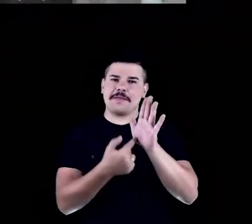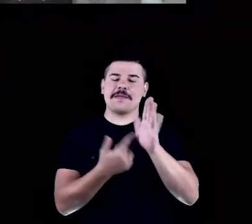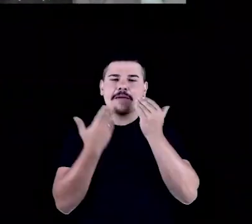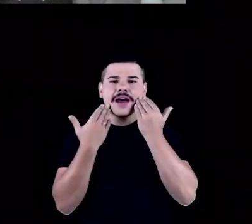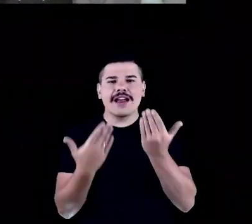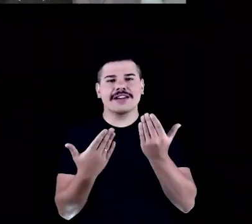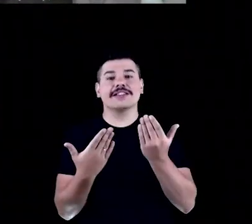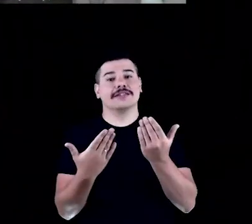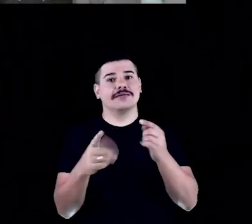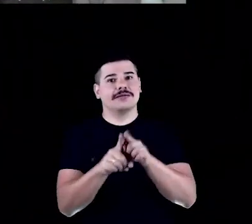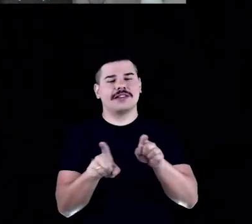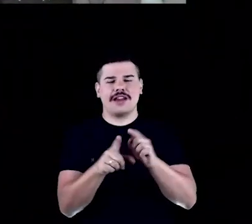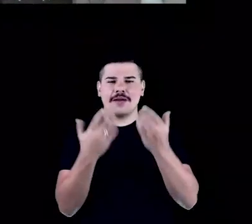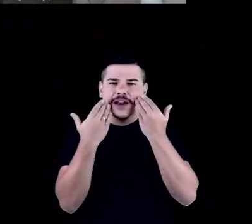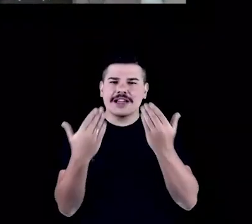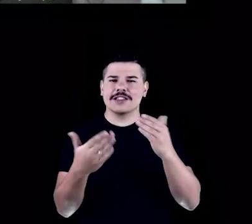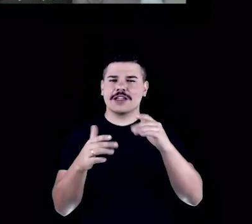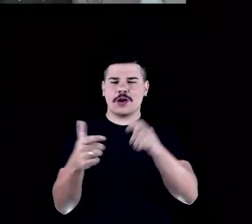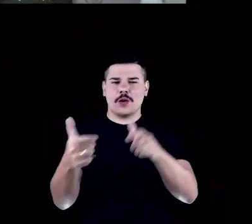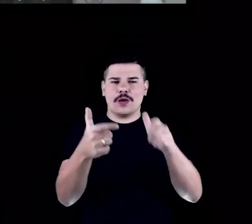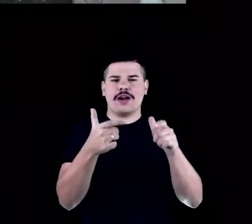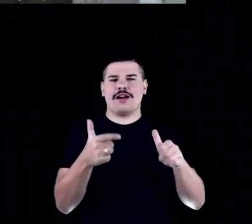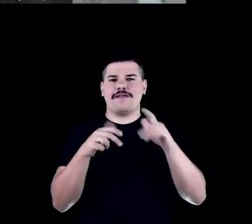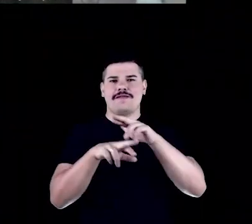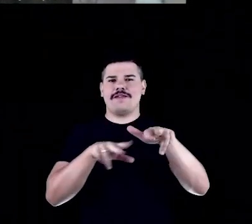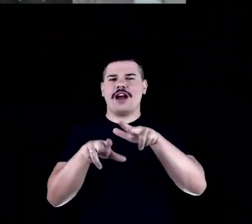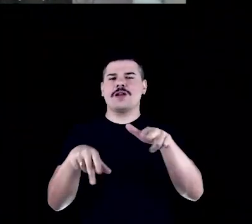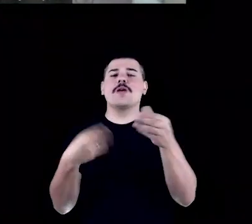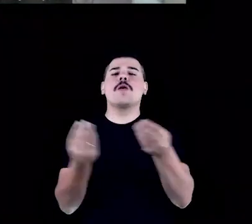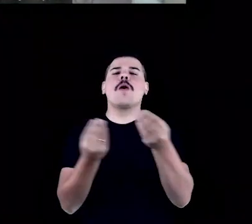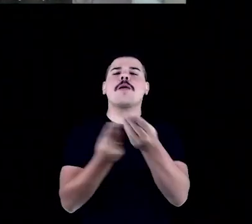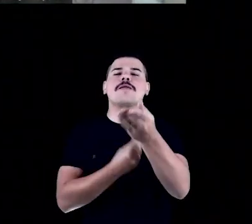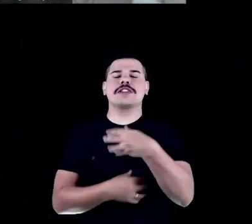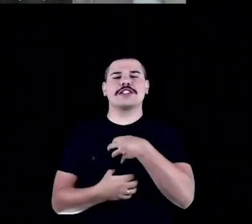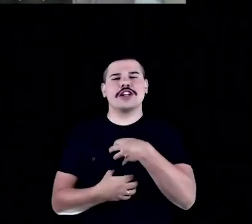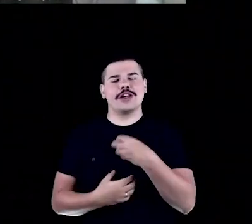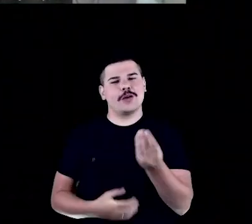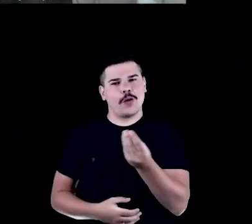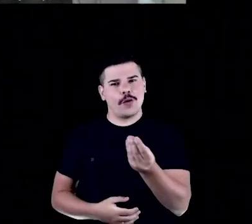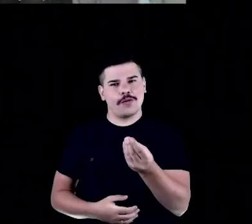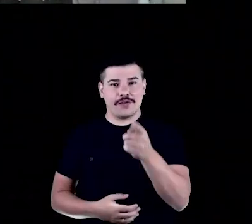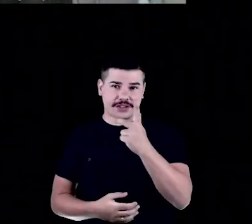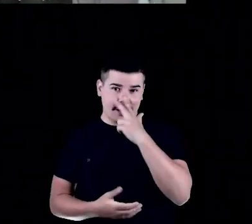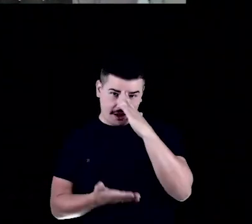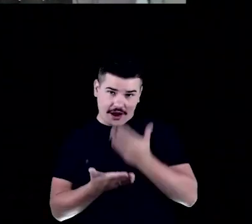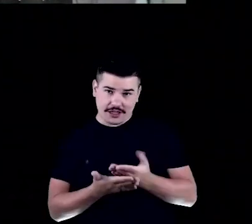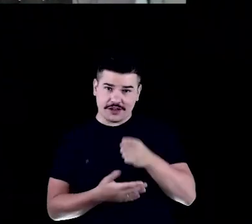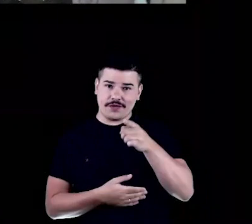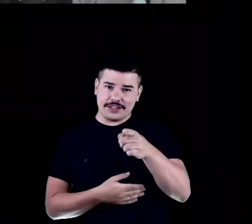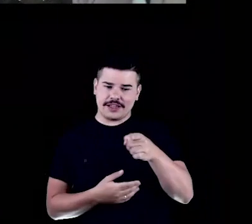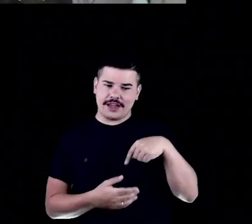isso também deve aparecer, aparece de diversas maneiras. Como que é para você isso, assim? Você